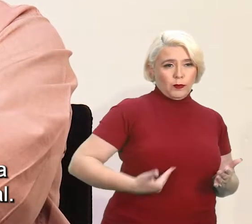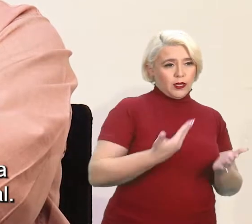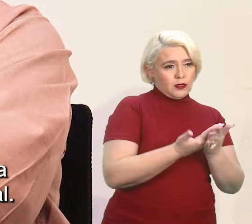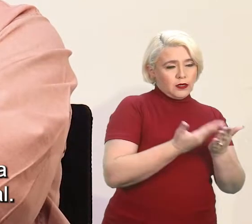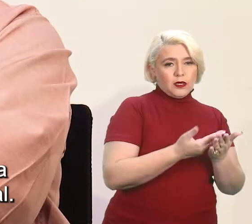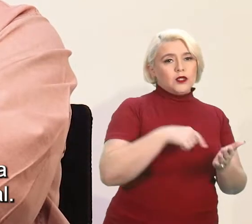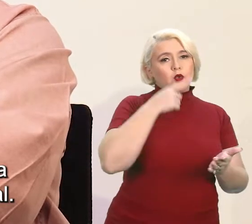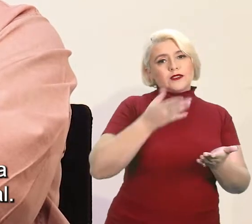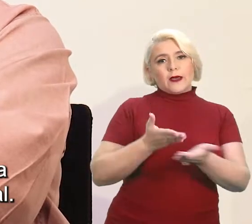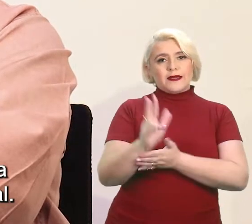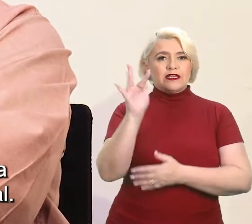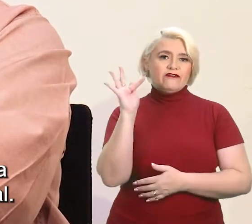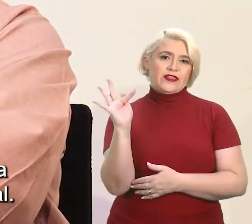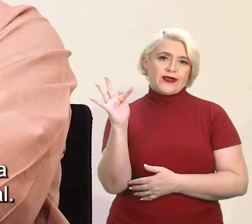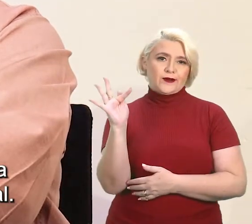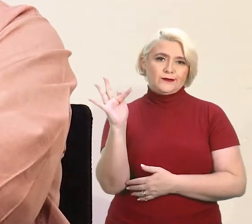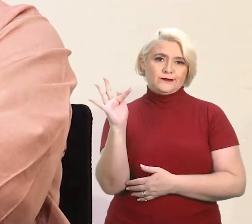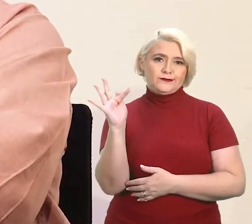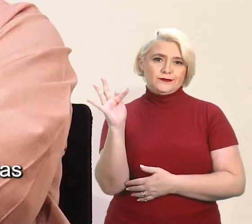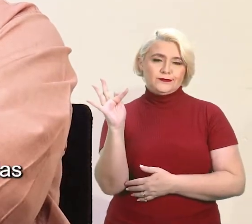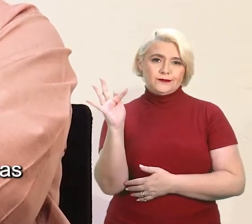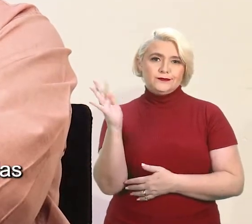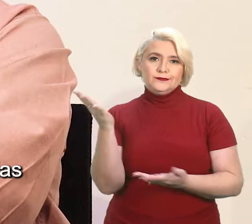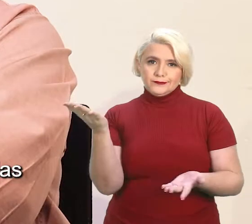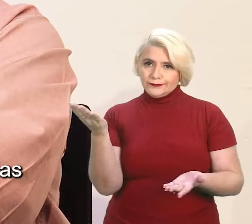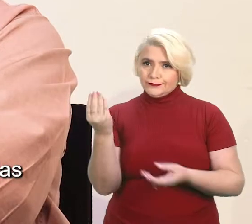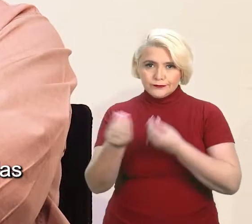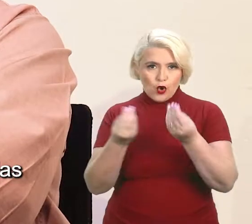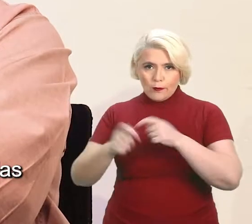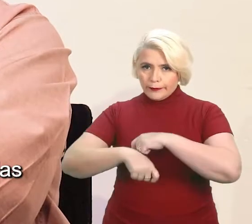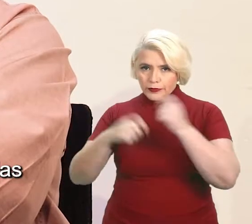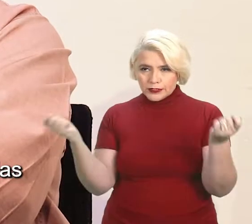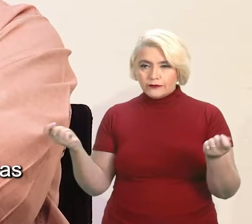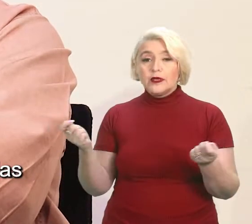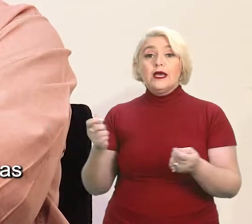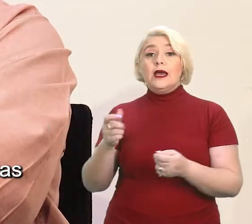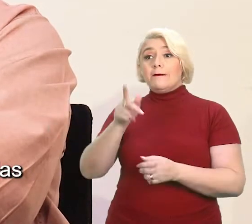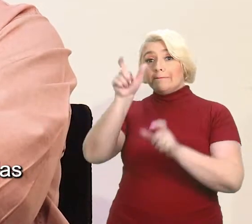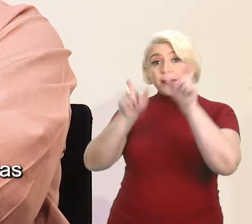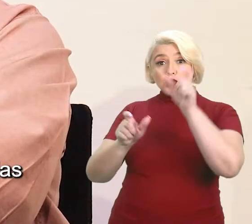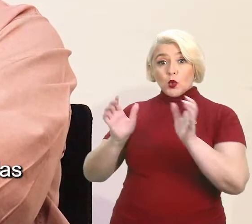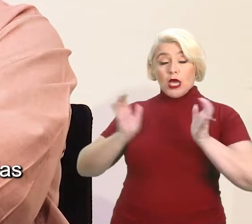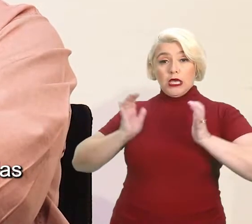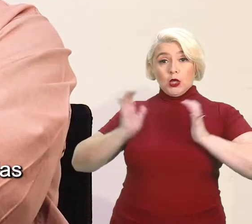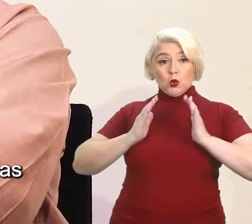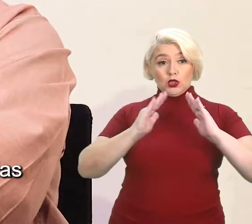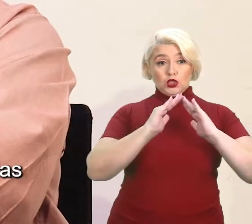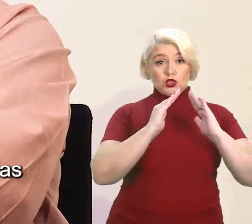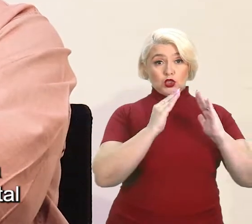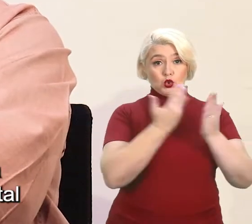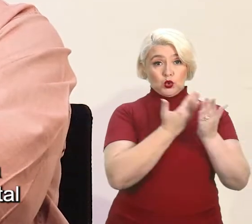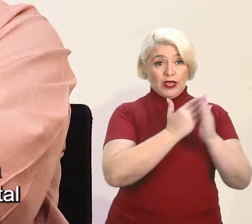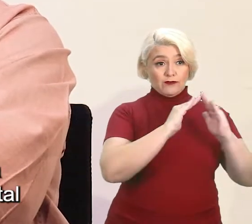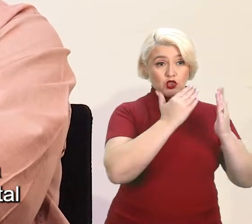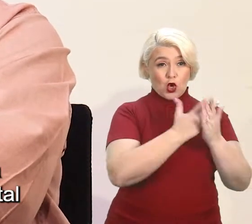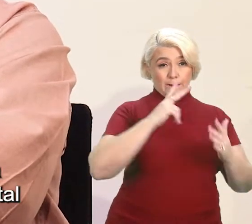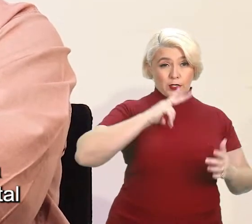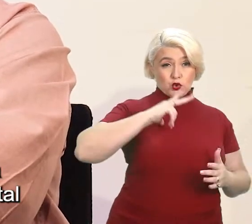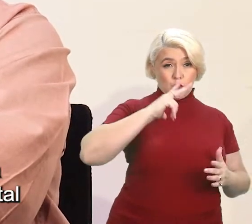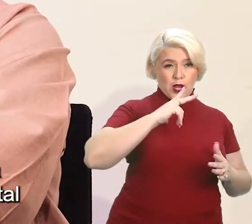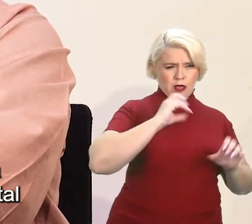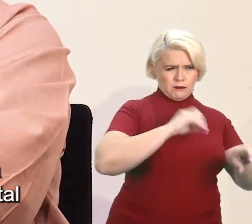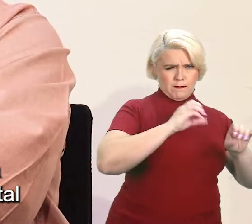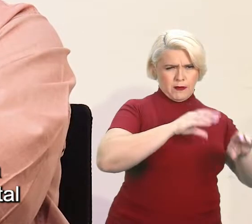passar no vestibular da Federal. Os ricos estudavam nas melhores escolas particulares com o melhor ensino, e o pai dizia assim,